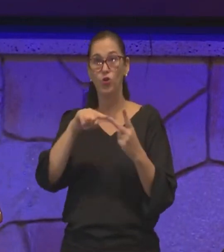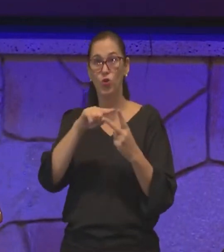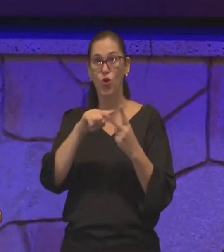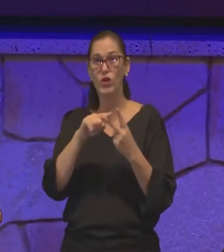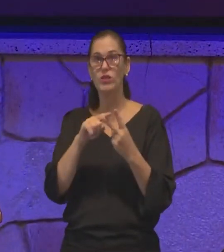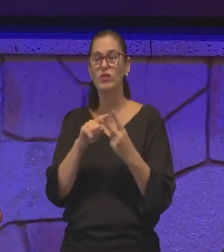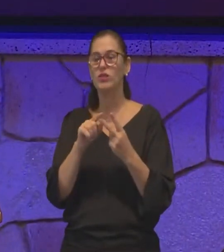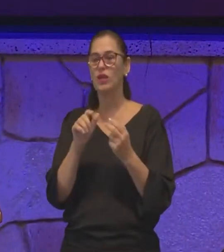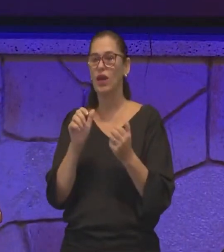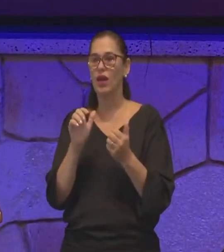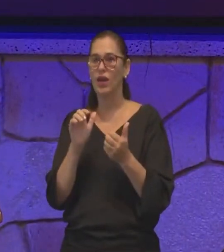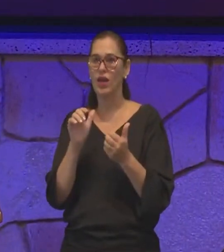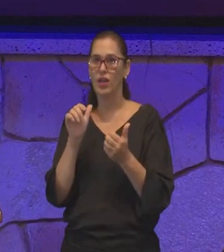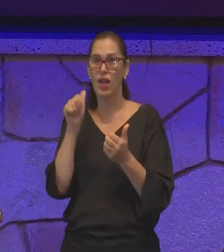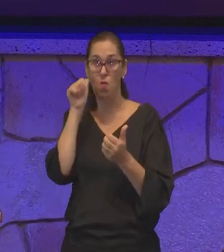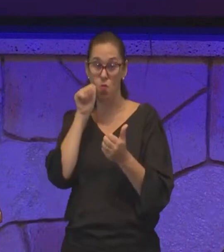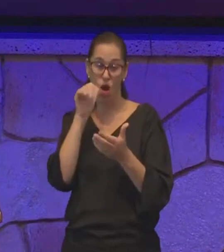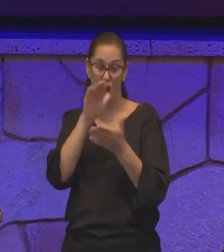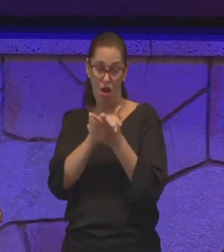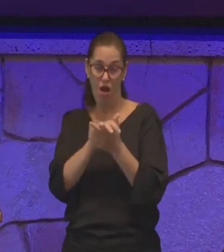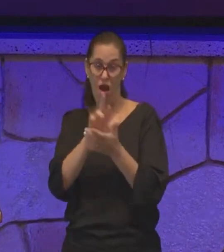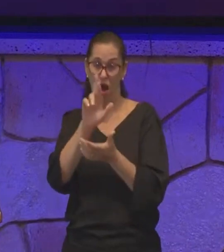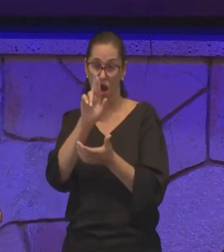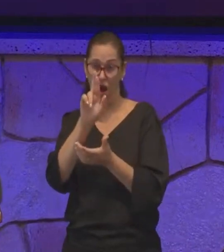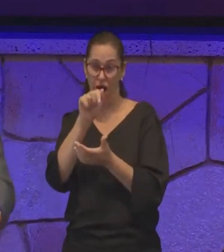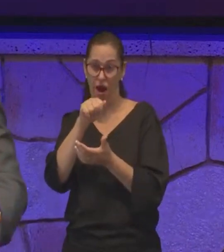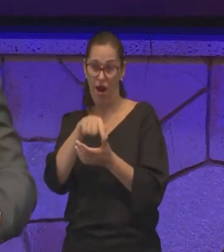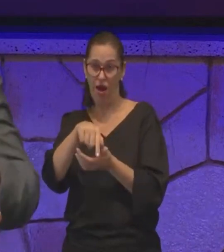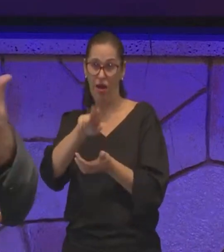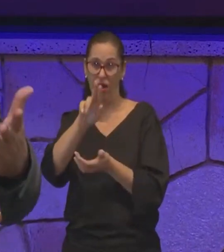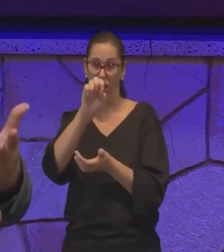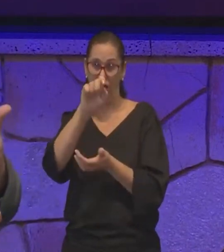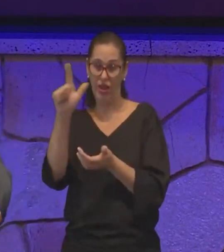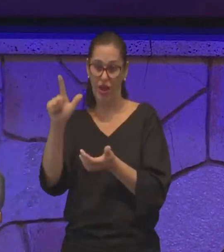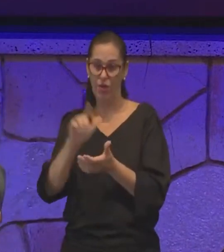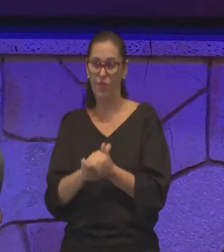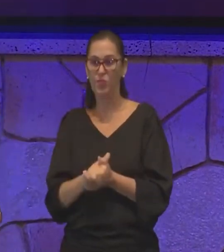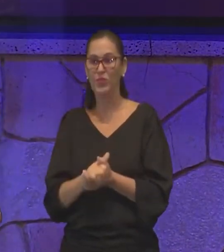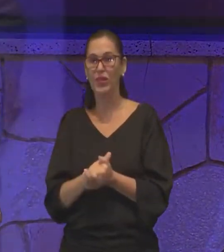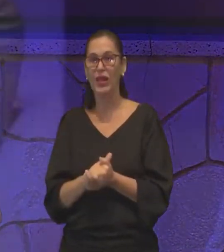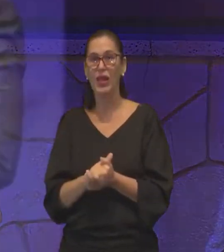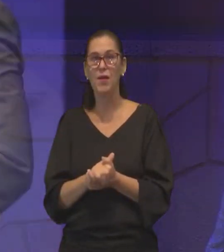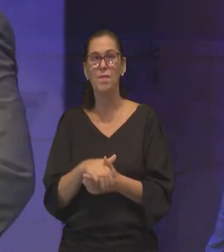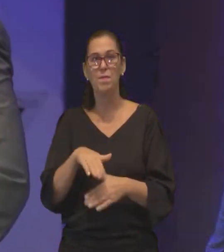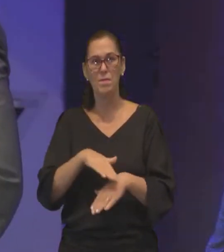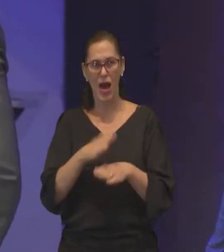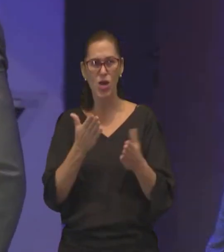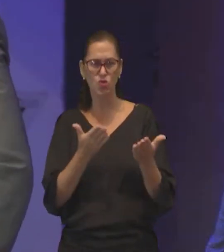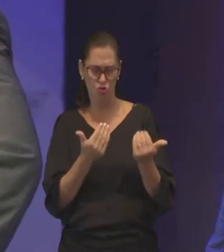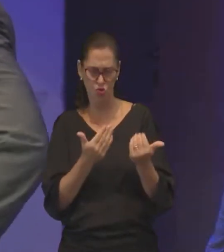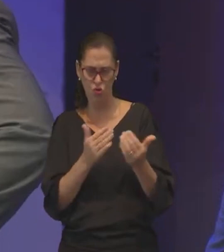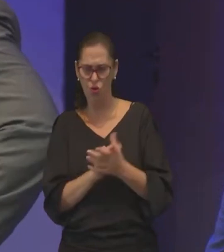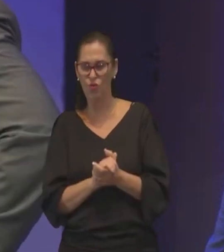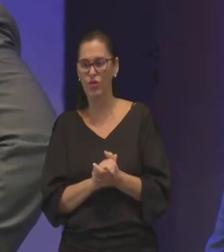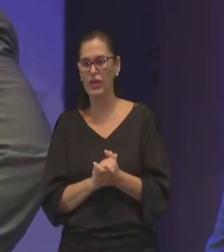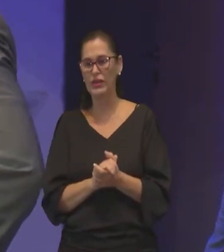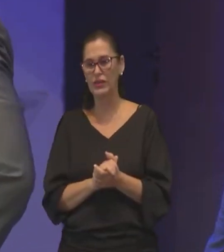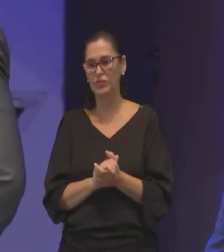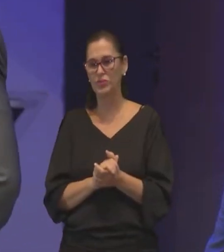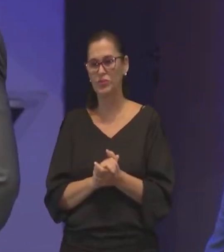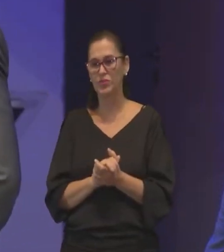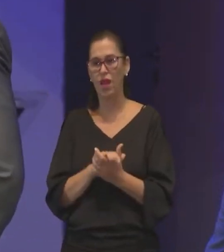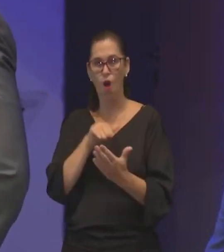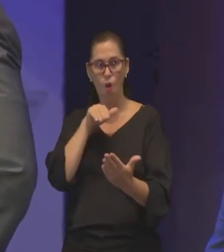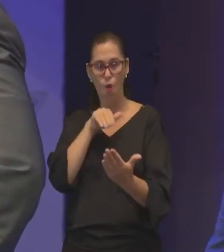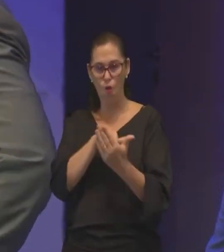mais novos. E José, então, novo, o mais novo dos irmãos, juntamente com Benjamim, que era o último